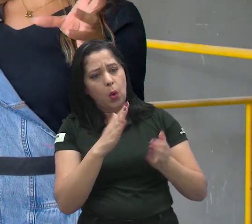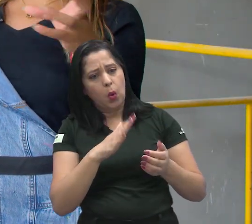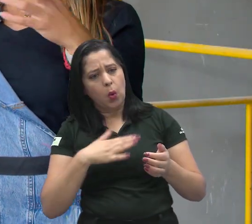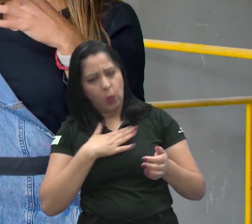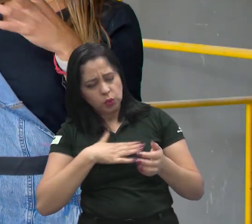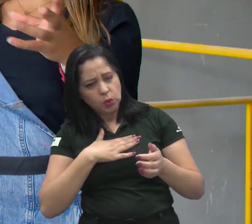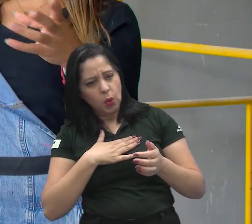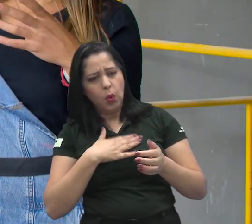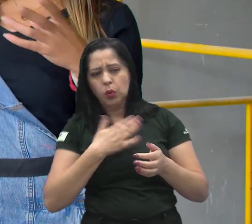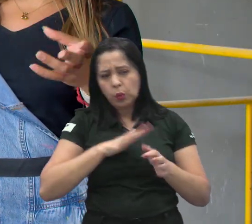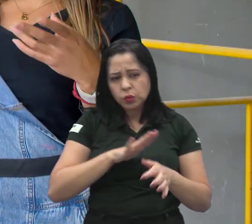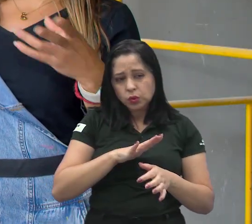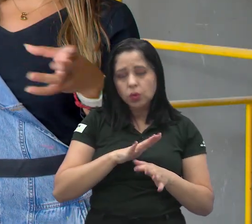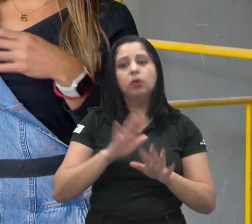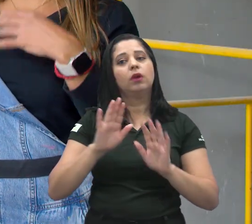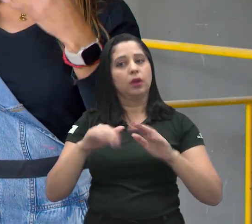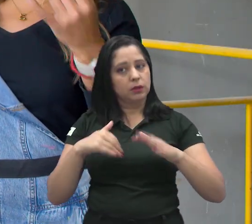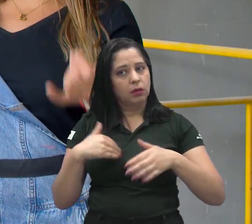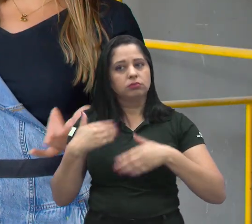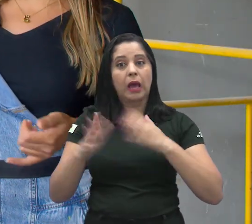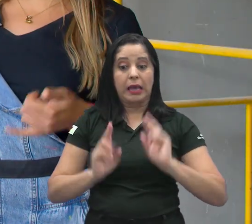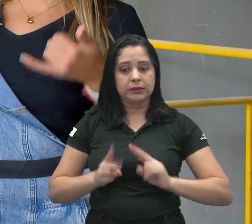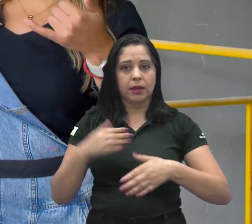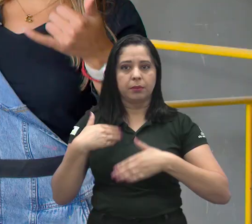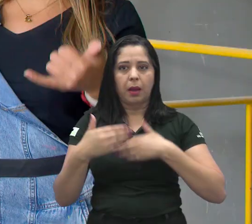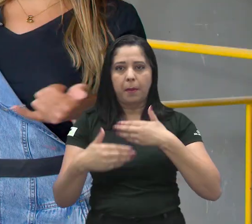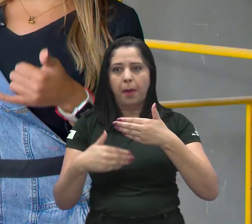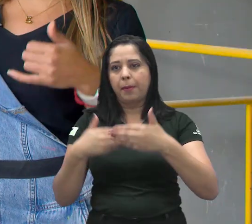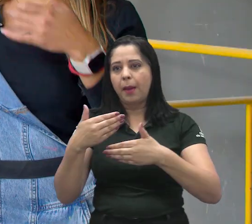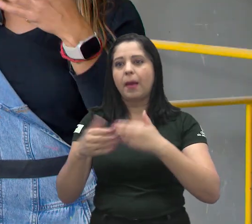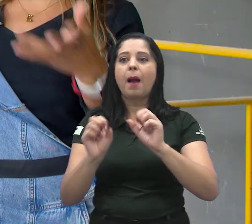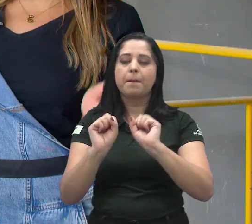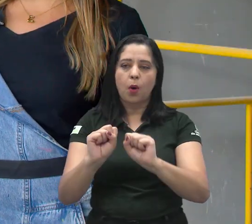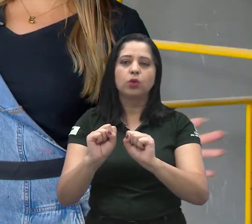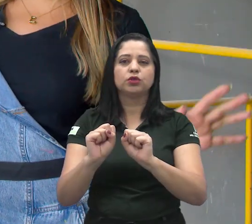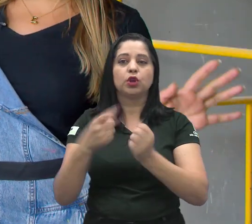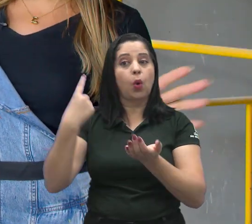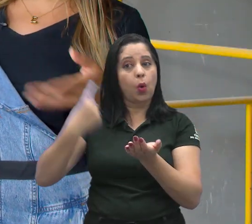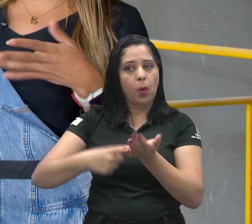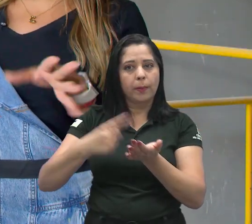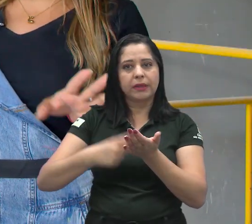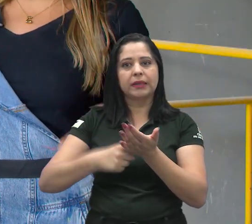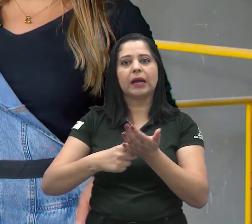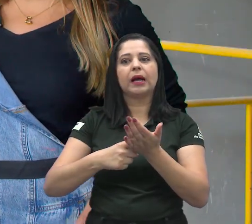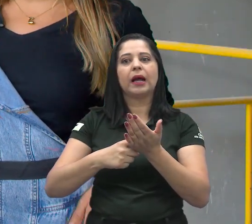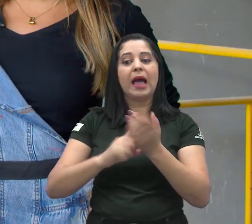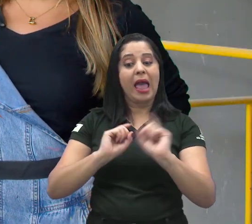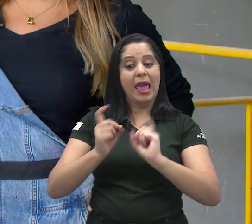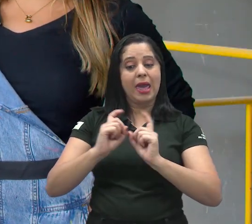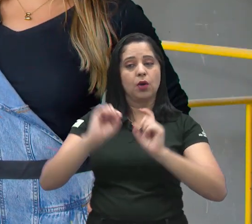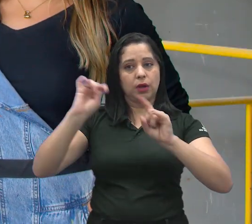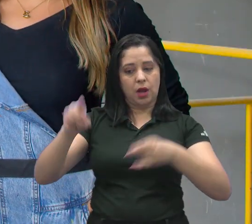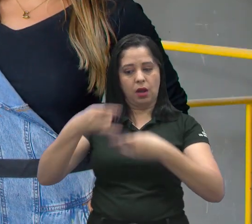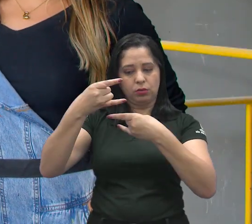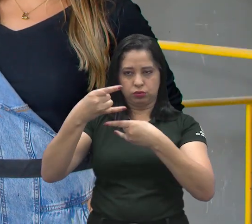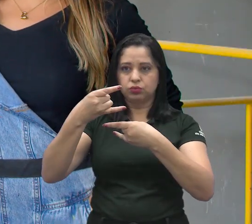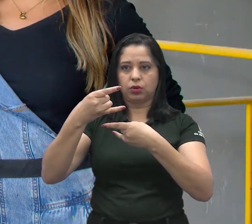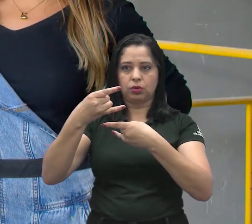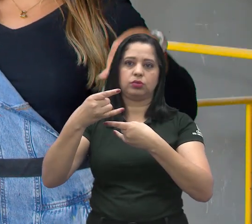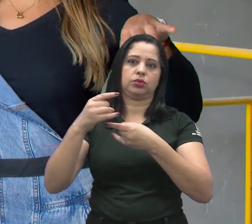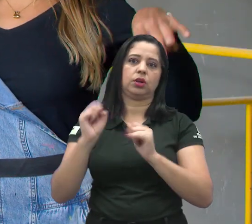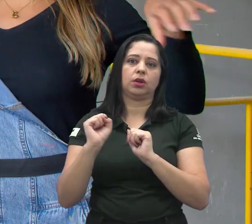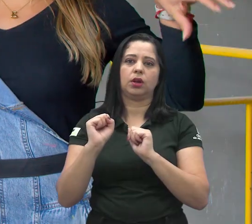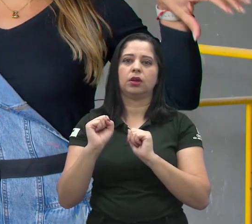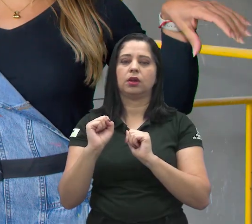gente vai tratando e conversando, né? A gente pode marcar chamada de vídeo, de voz ou até mesmo conversar pelo aplicativo de mensagem.